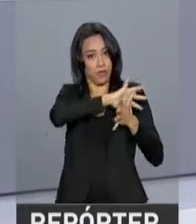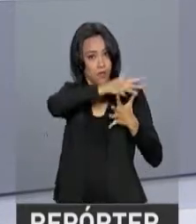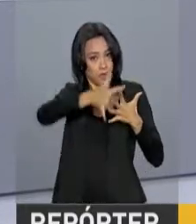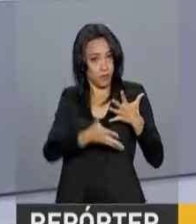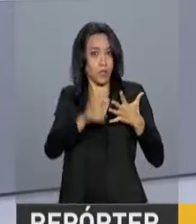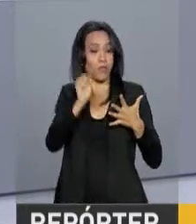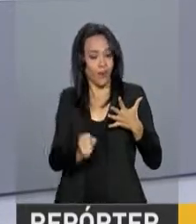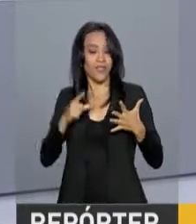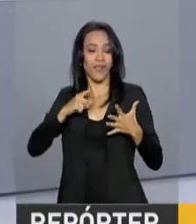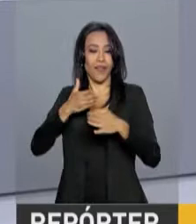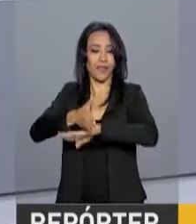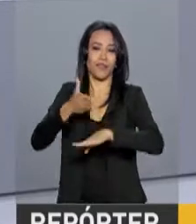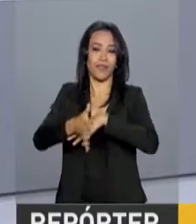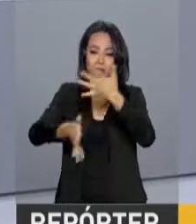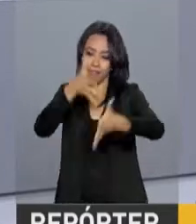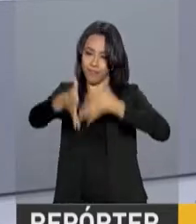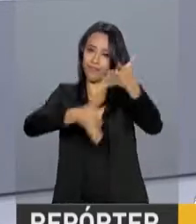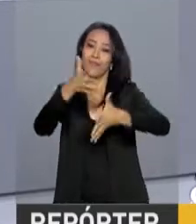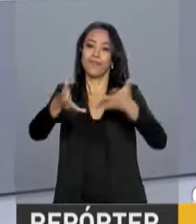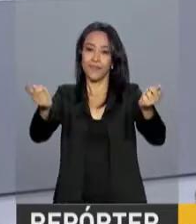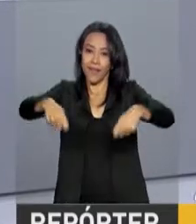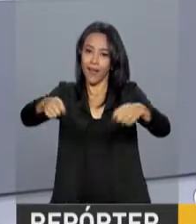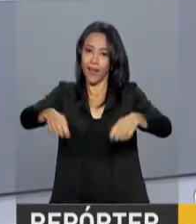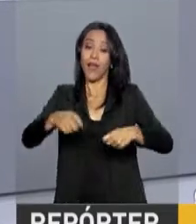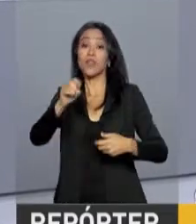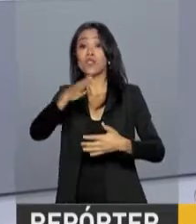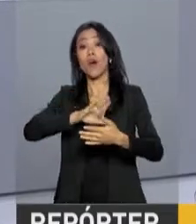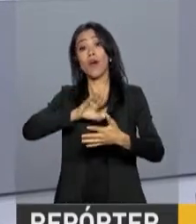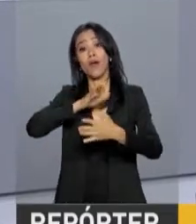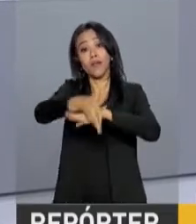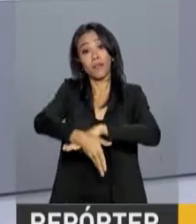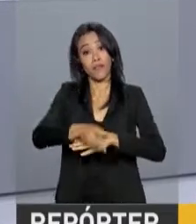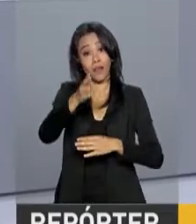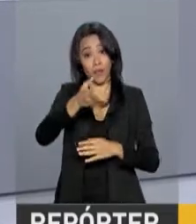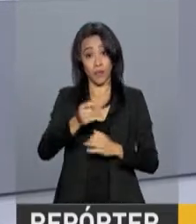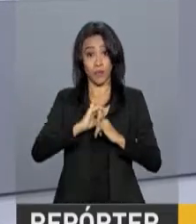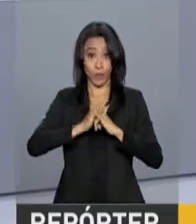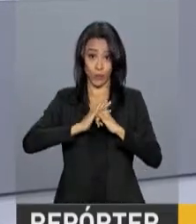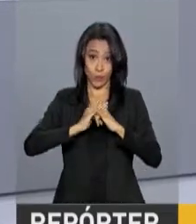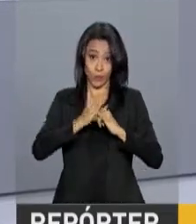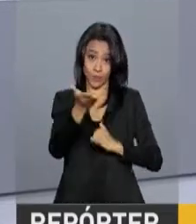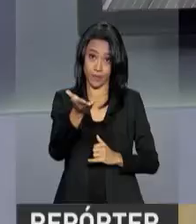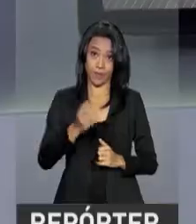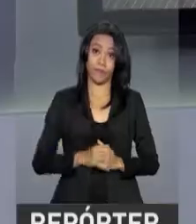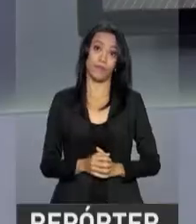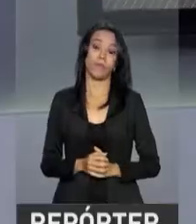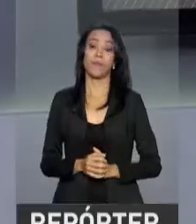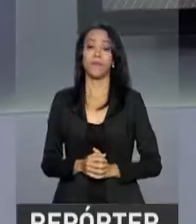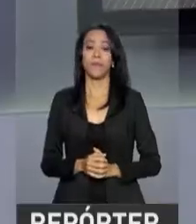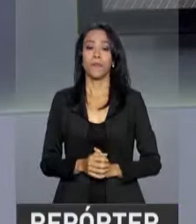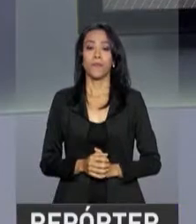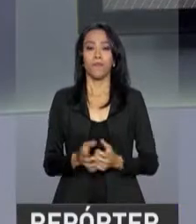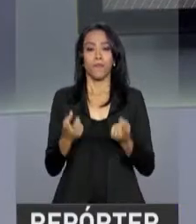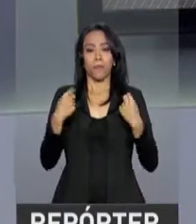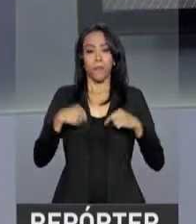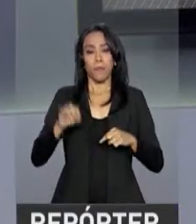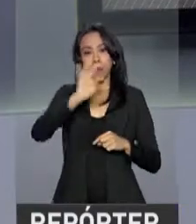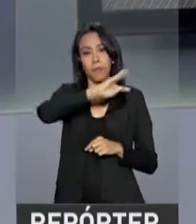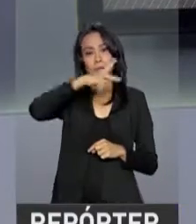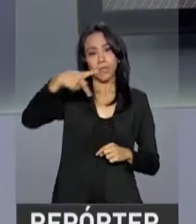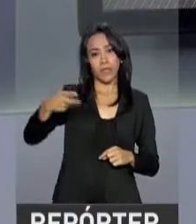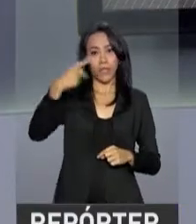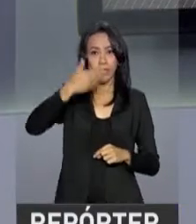acessadas também na língua brasileira de sinais basta acessar o canal do inep no youtube o presidente michel temer